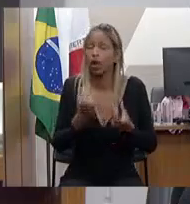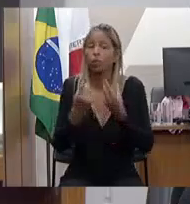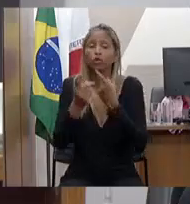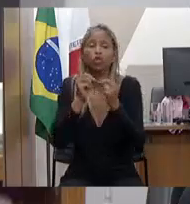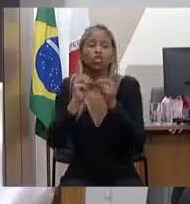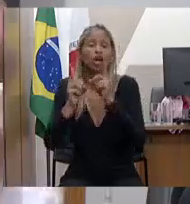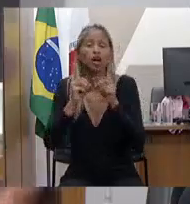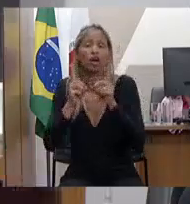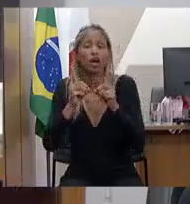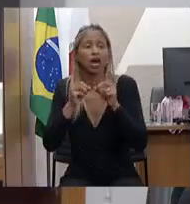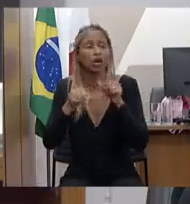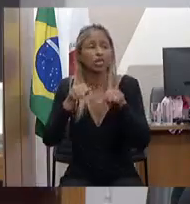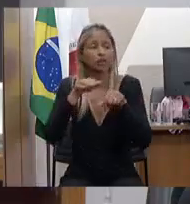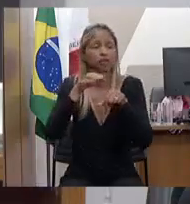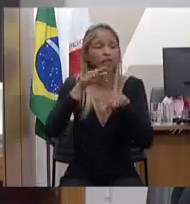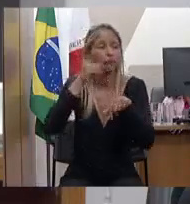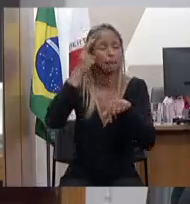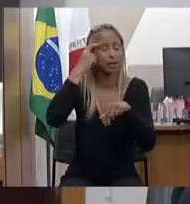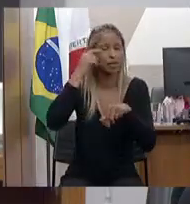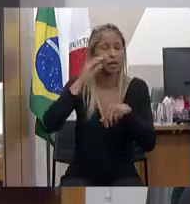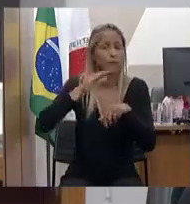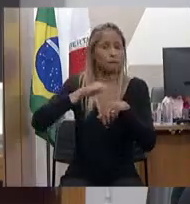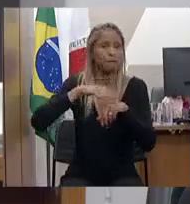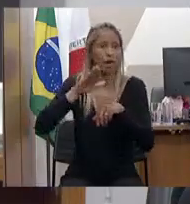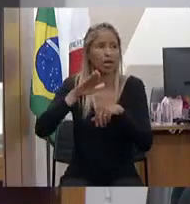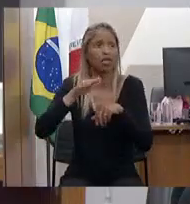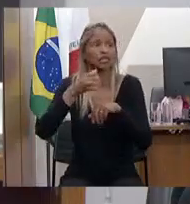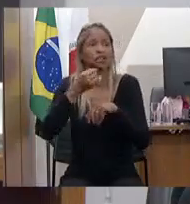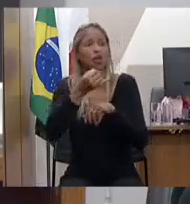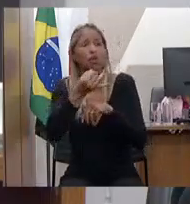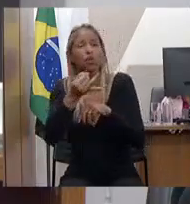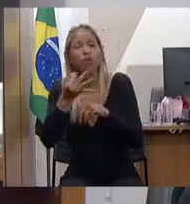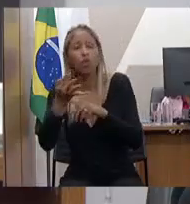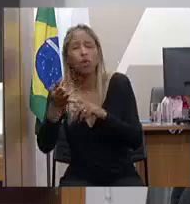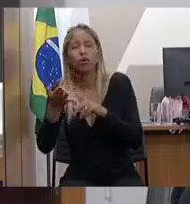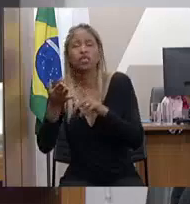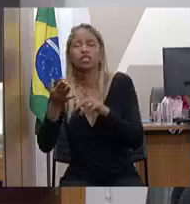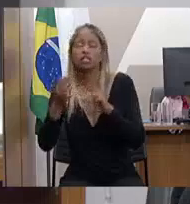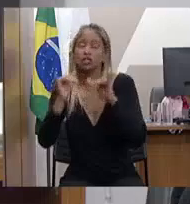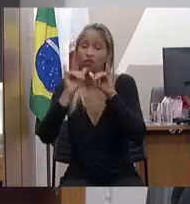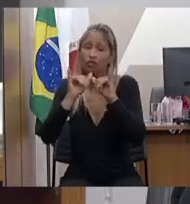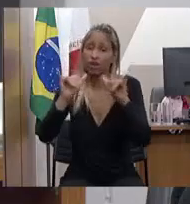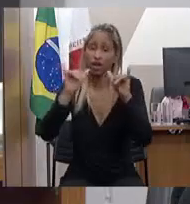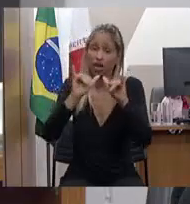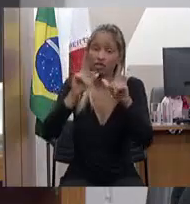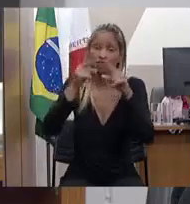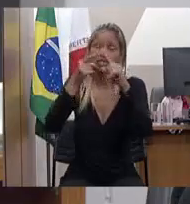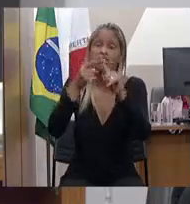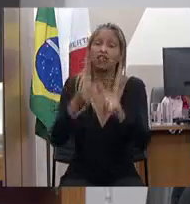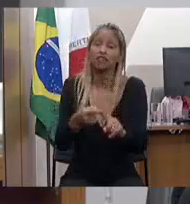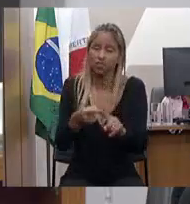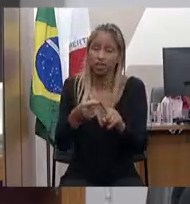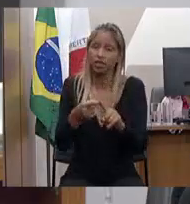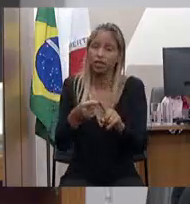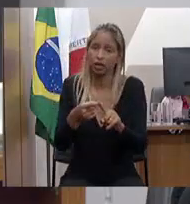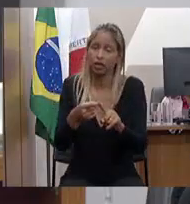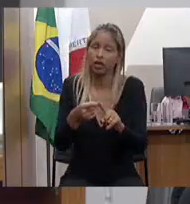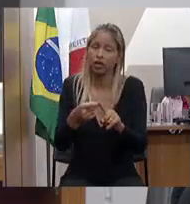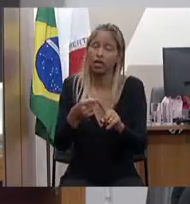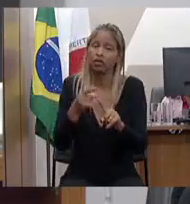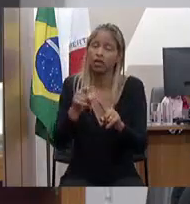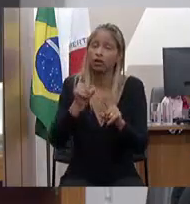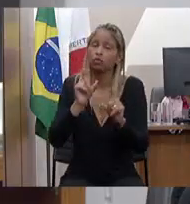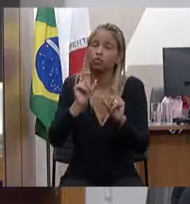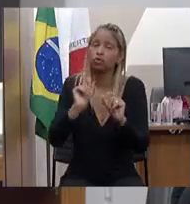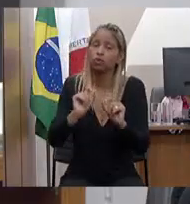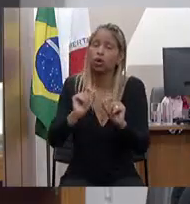nós temos que pensar para além Então eu acho que são questões que são postas que desafiam não só o